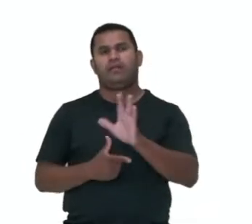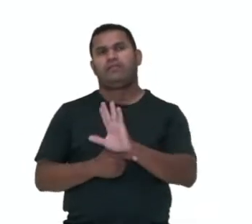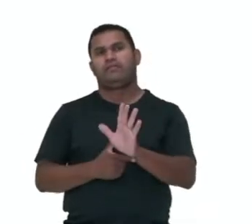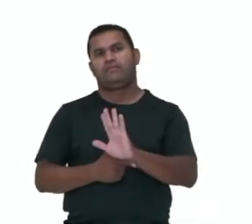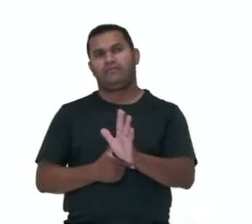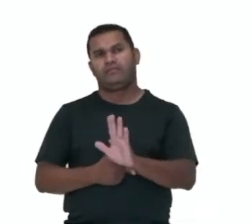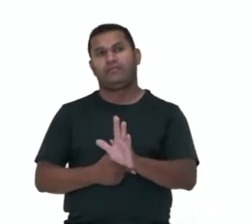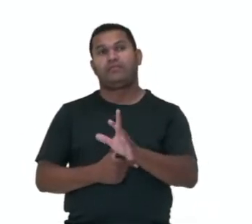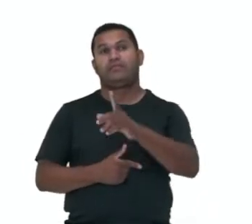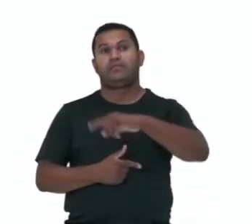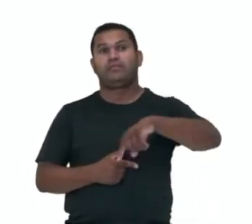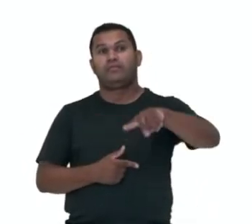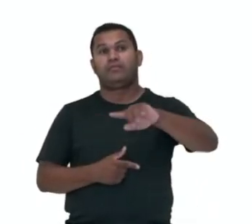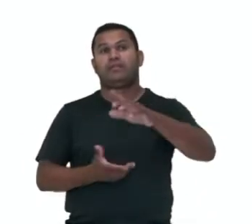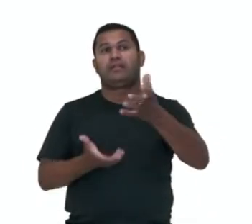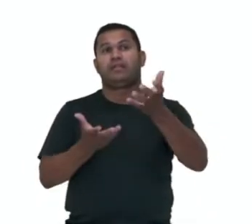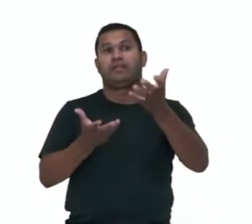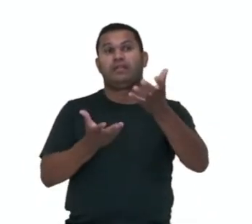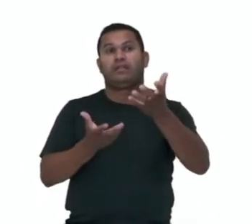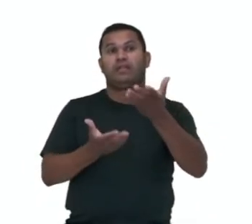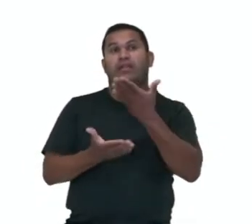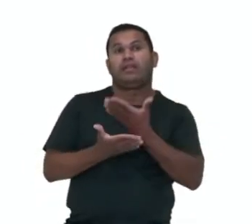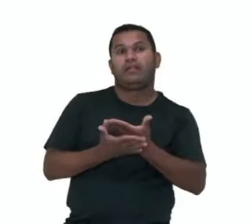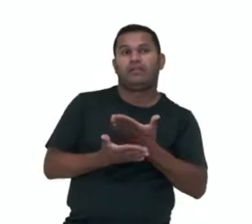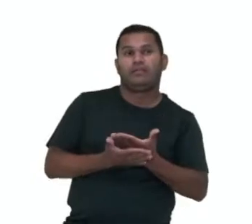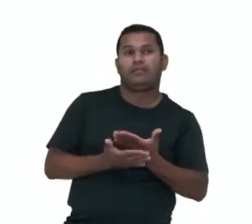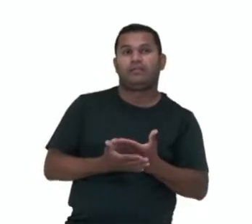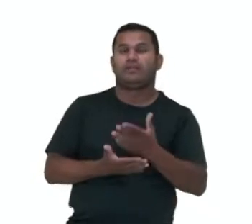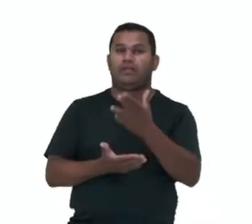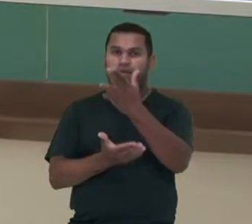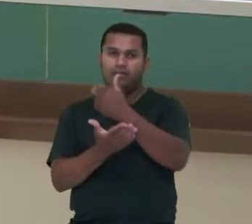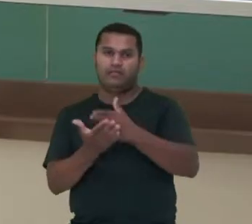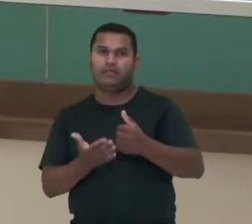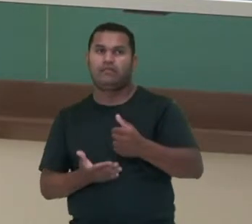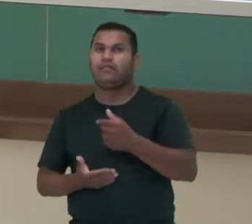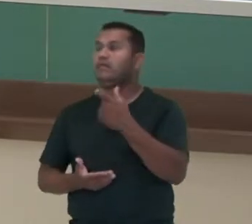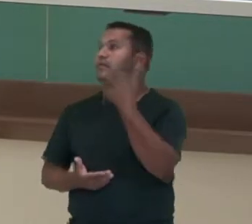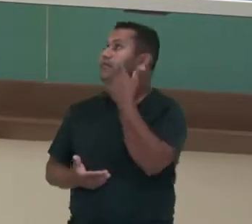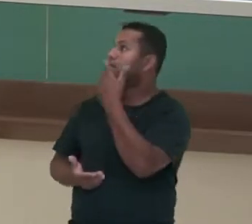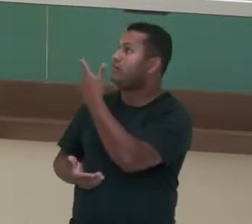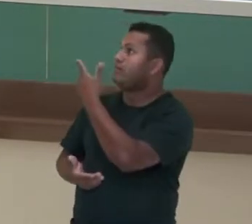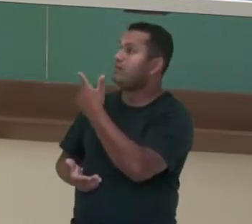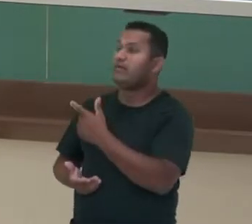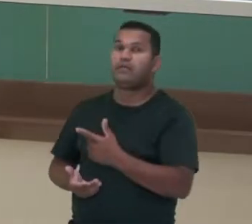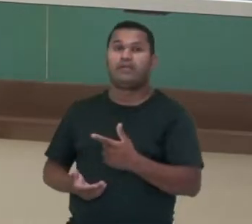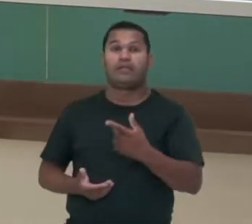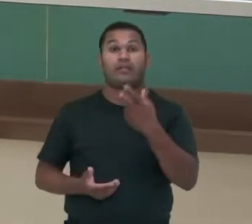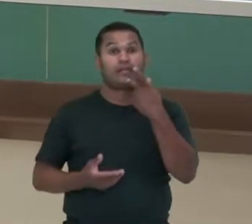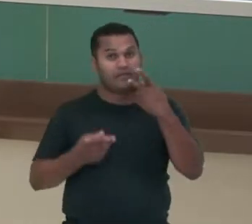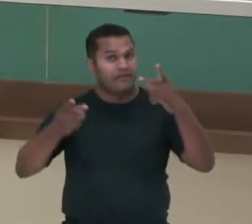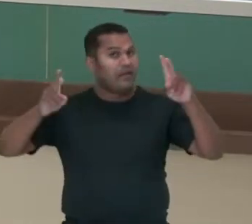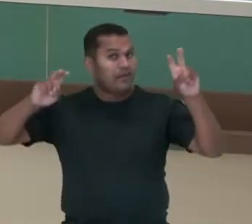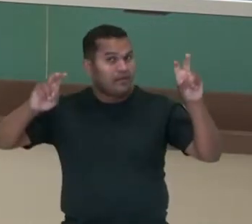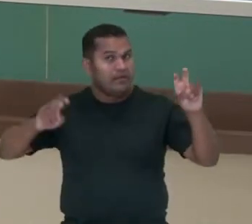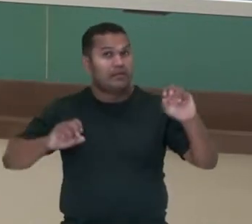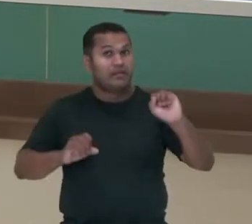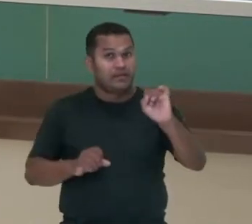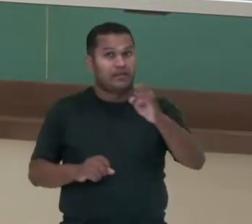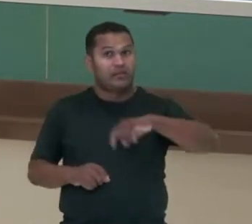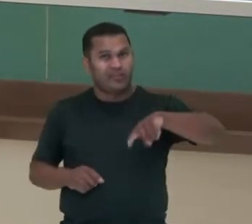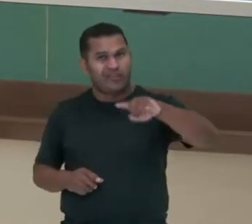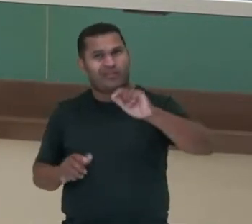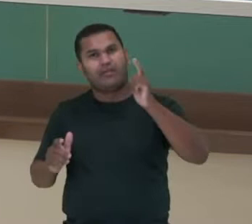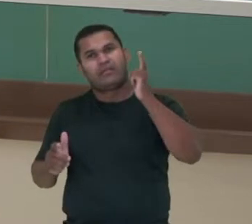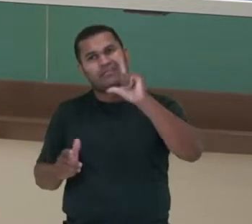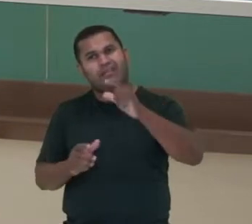sugestão falando sobre essa questão, sobre podemos controlar o nosso DNA? Beleza, gente. O que seria